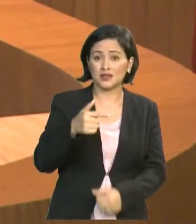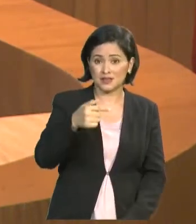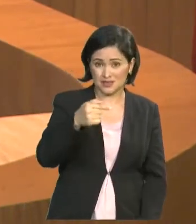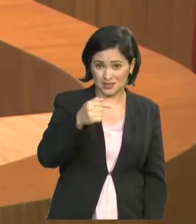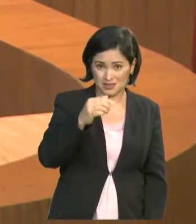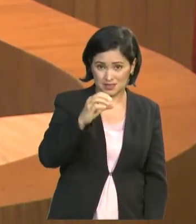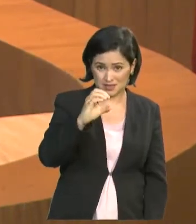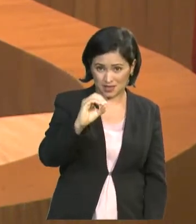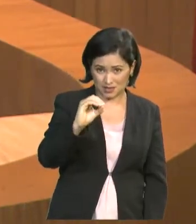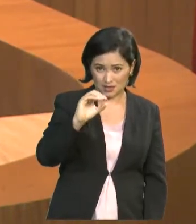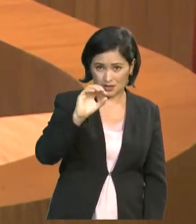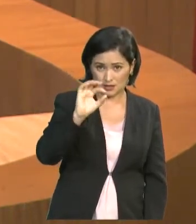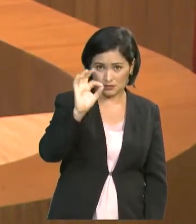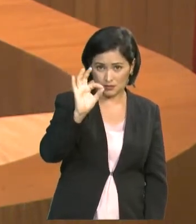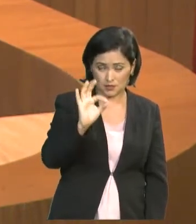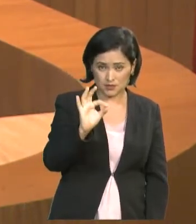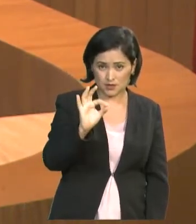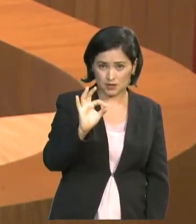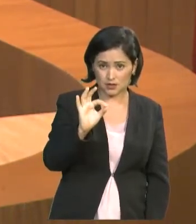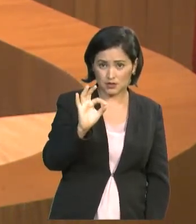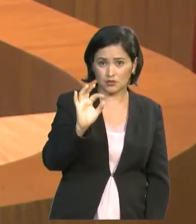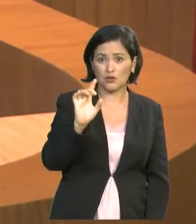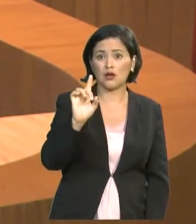mais de 11 mil motocicletas.